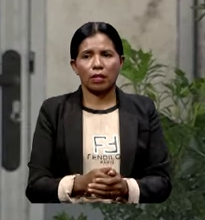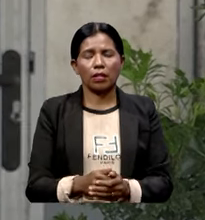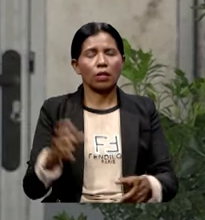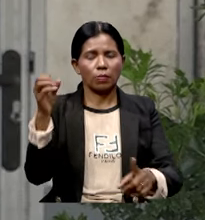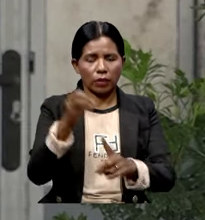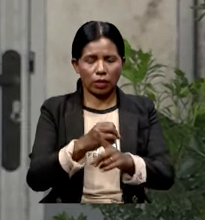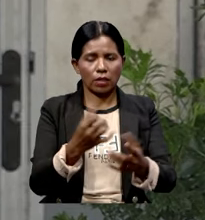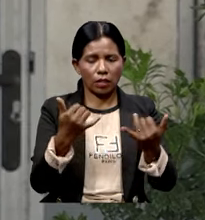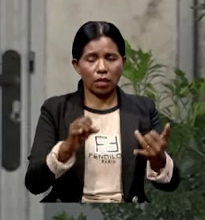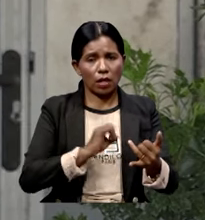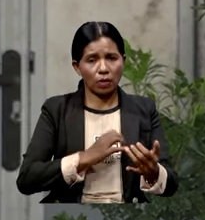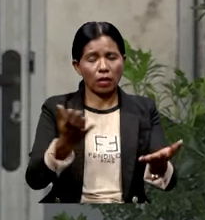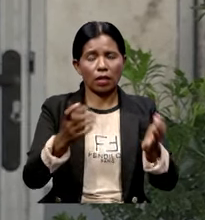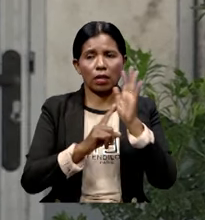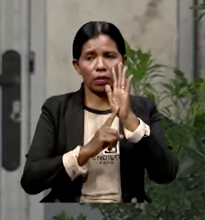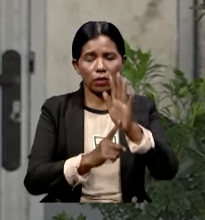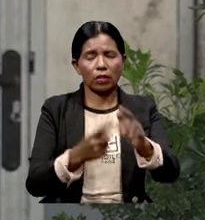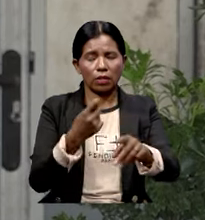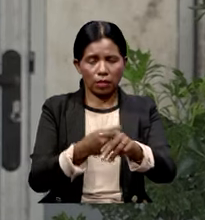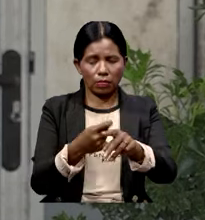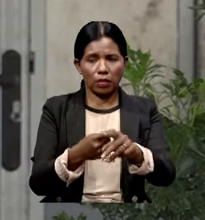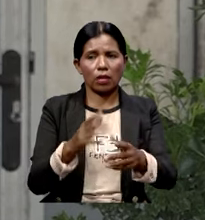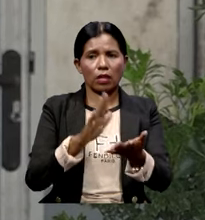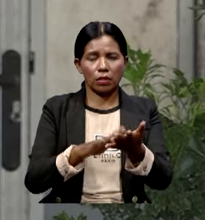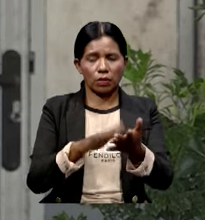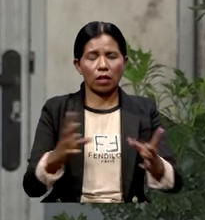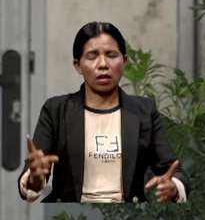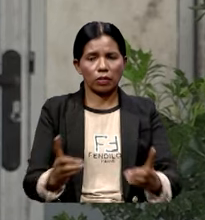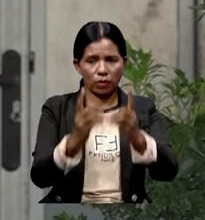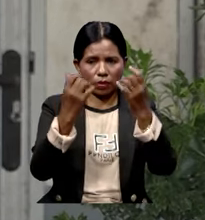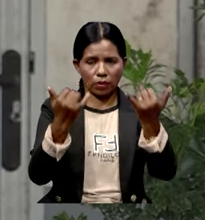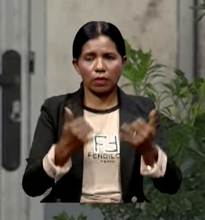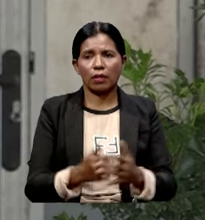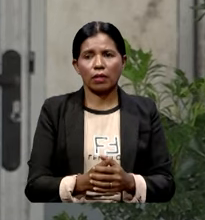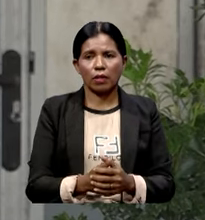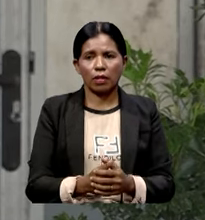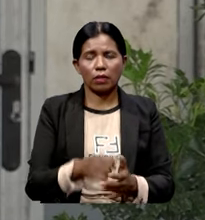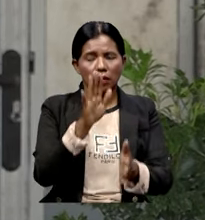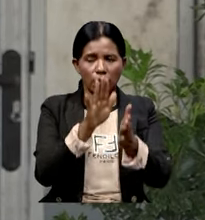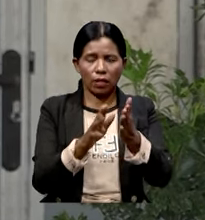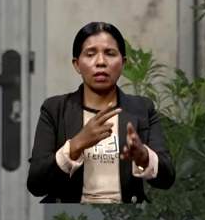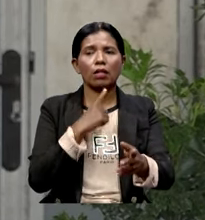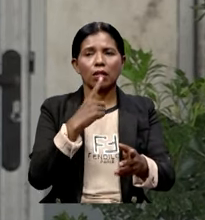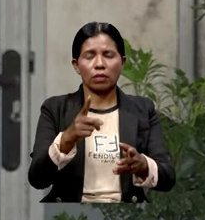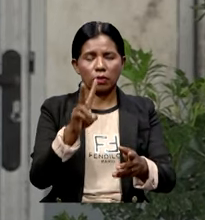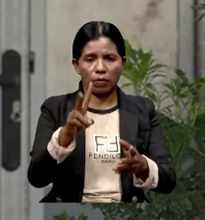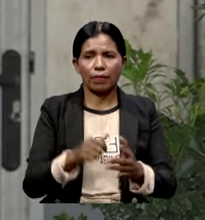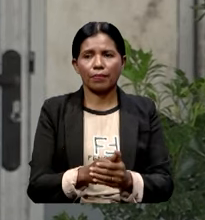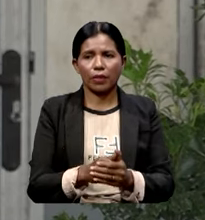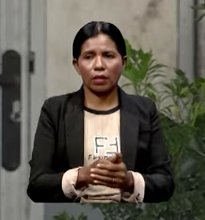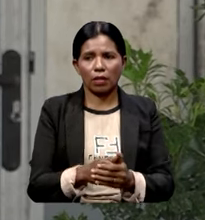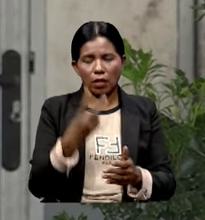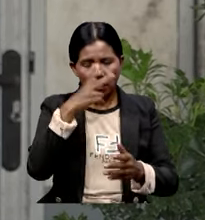oportunidade de dané ao Hakarak a tomos situação neve escola enfrenta a reda. A tu habatak de rua e a crise